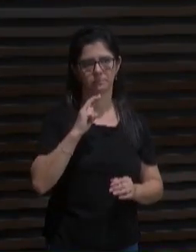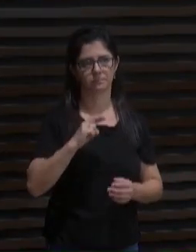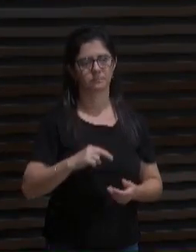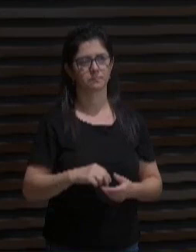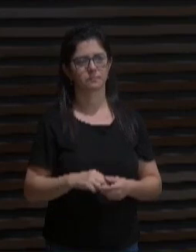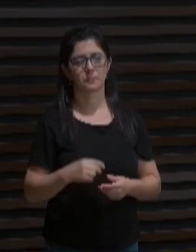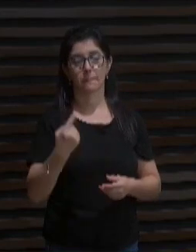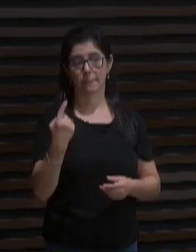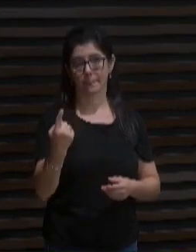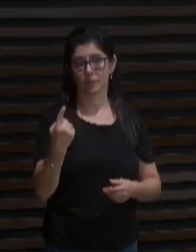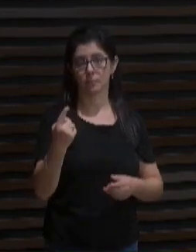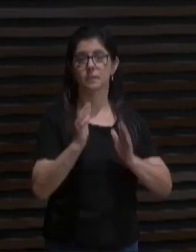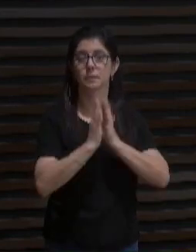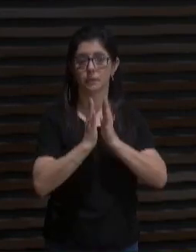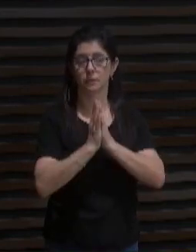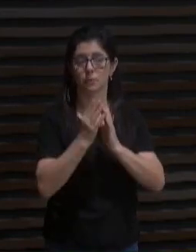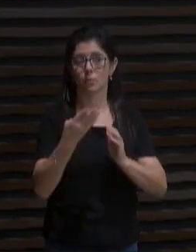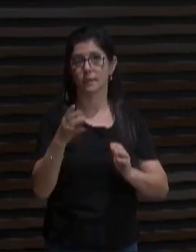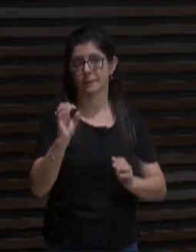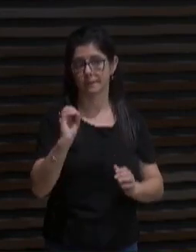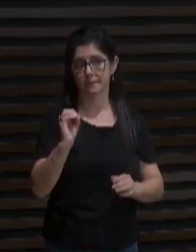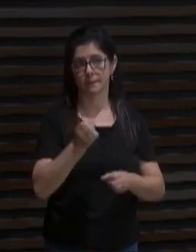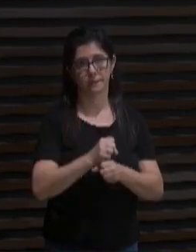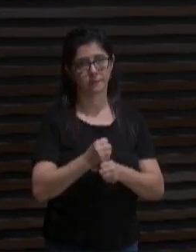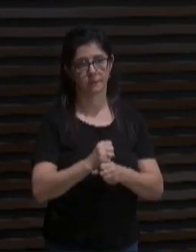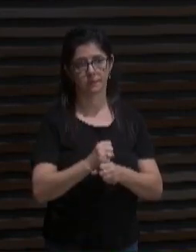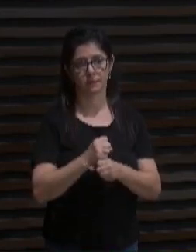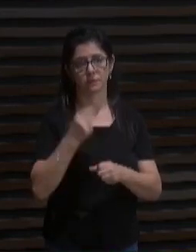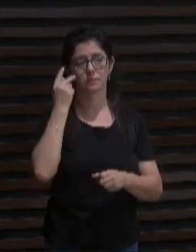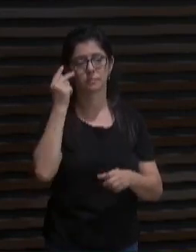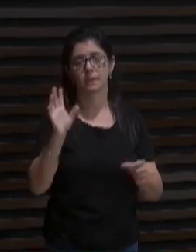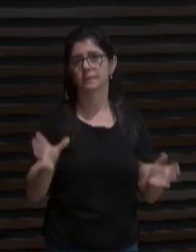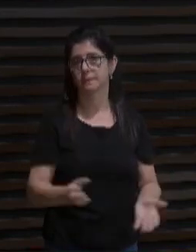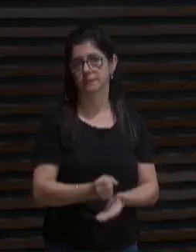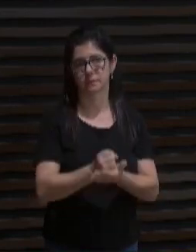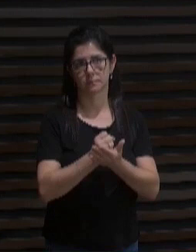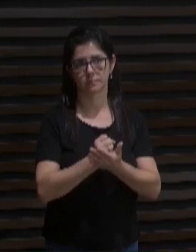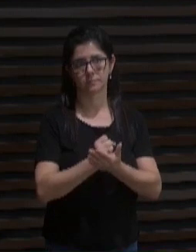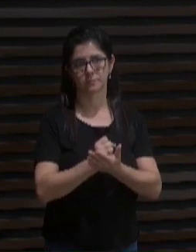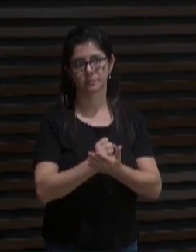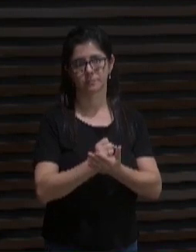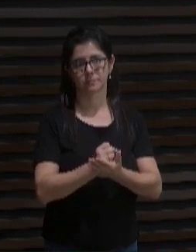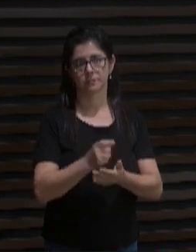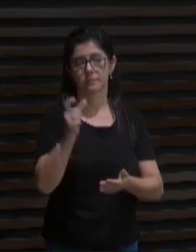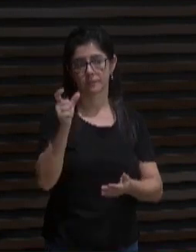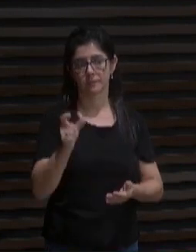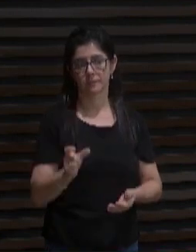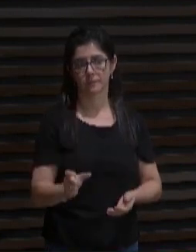Uma que ele orou 40 anos para a salvação de um. Ele orou, eram 6